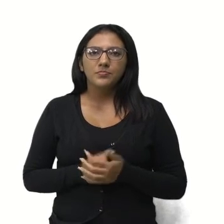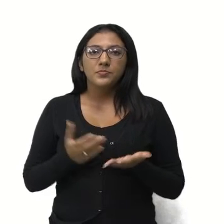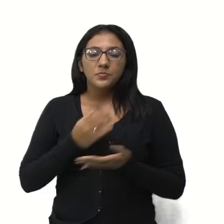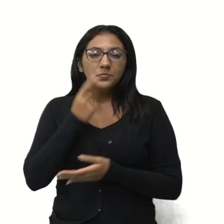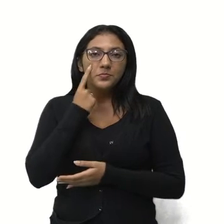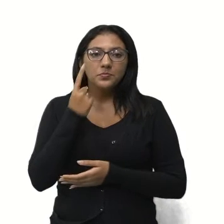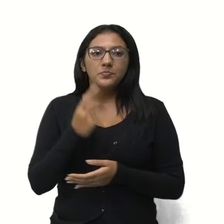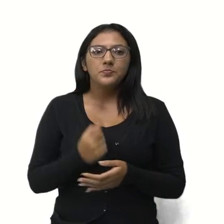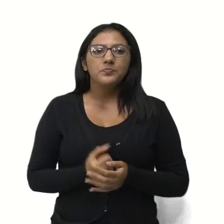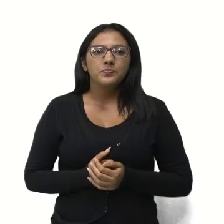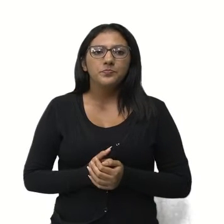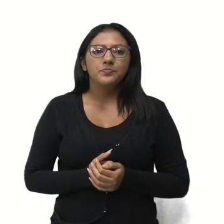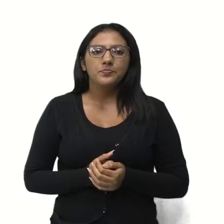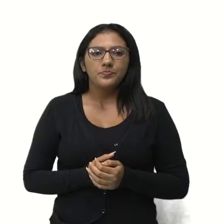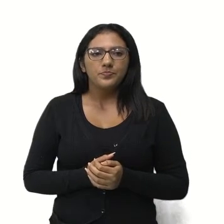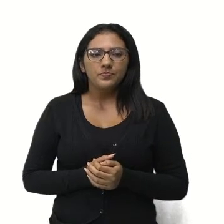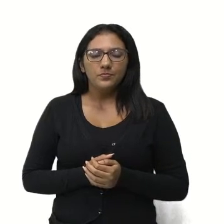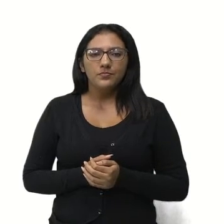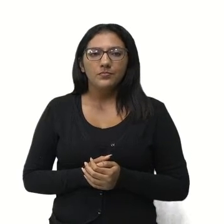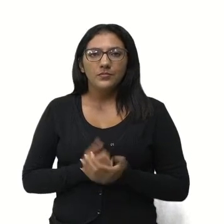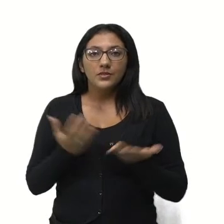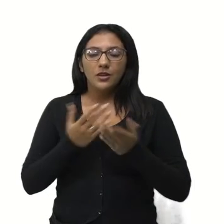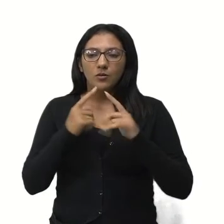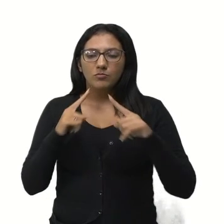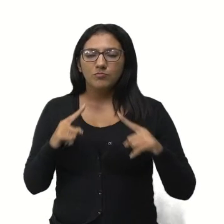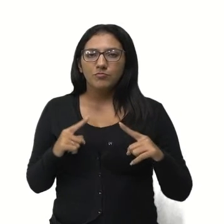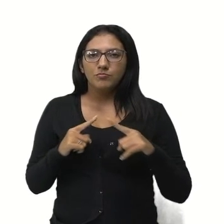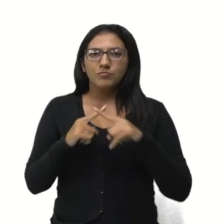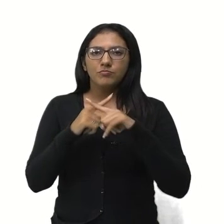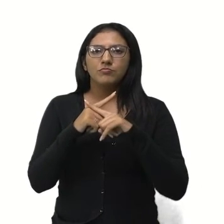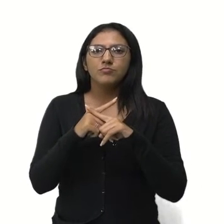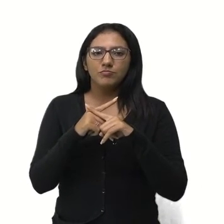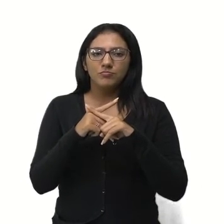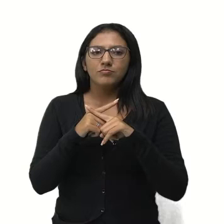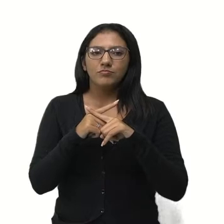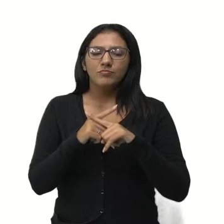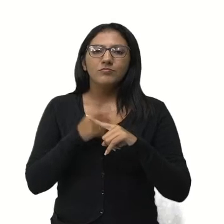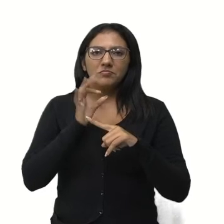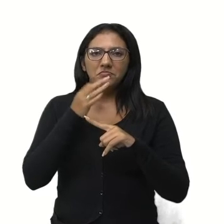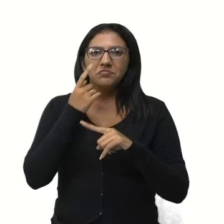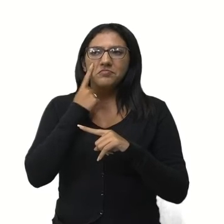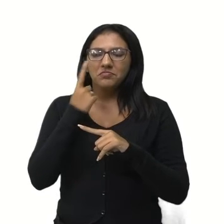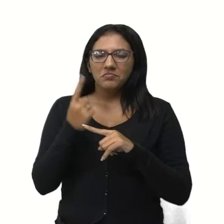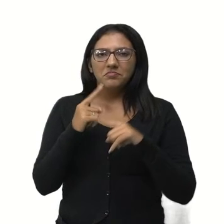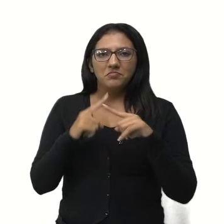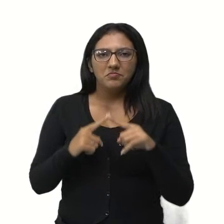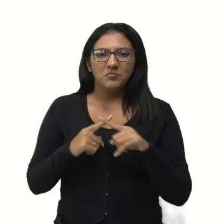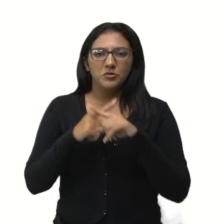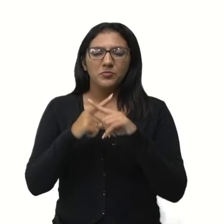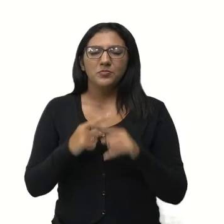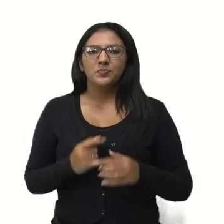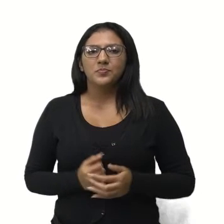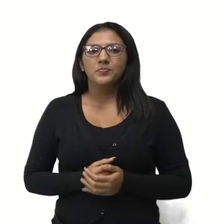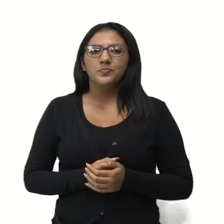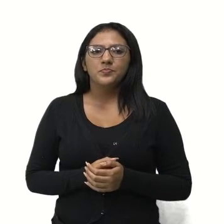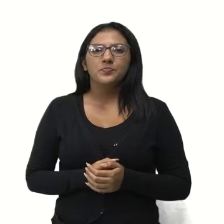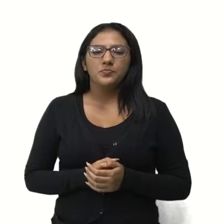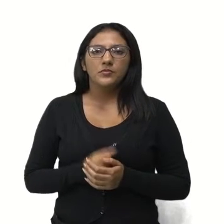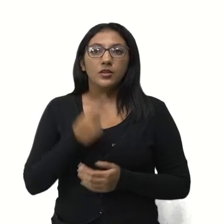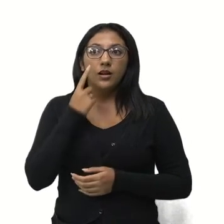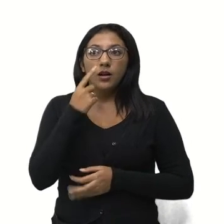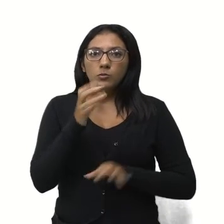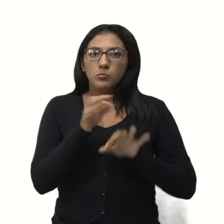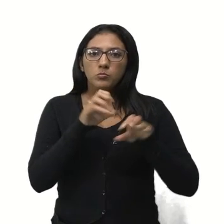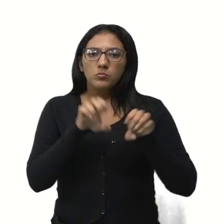lá. Agora a gente vai aplicar aqui o nosso produto cruzado. Nós vamos ter então